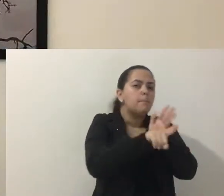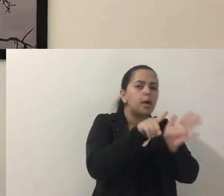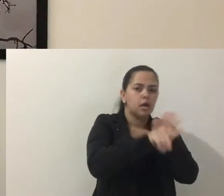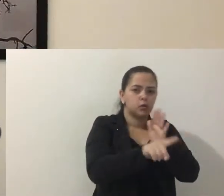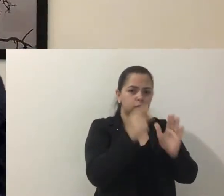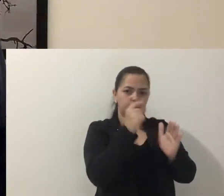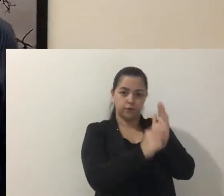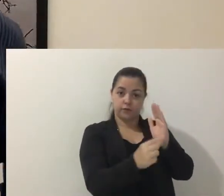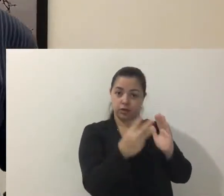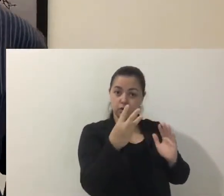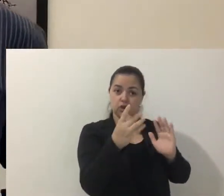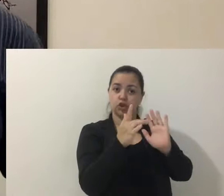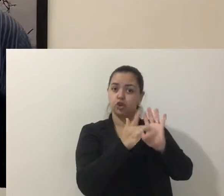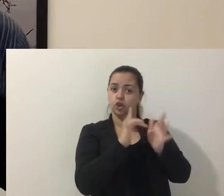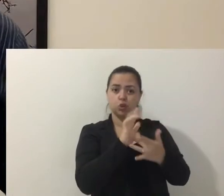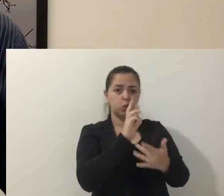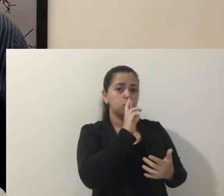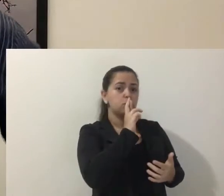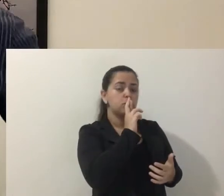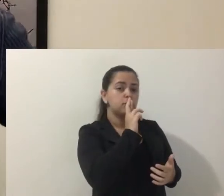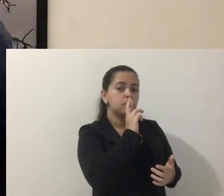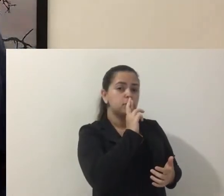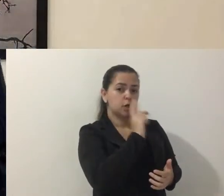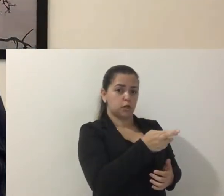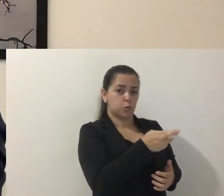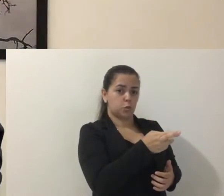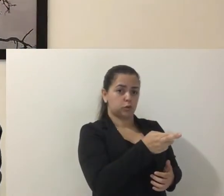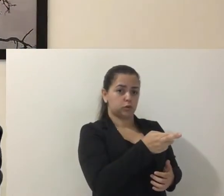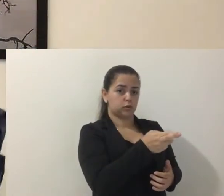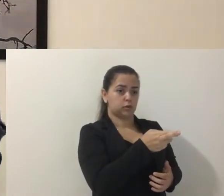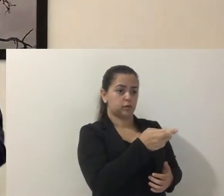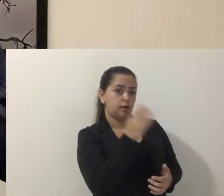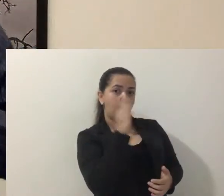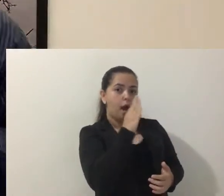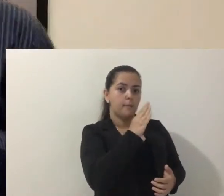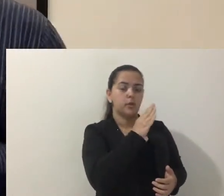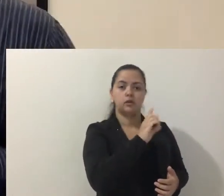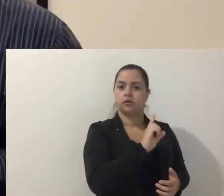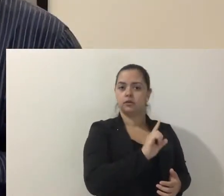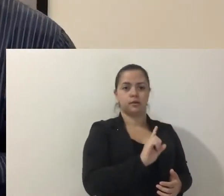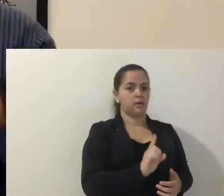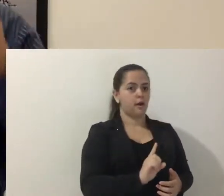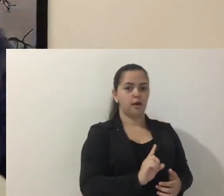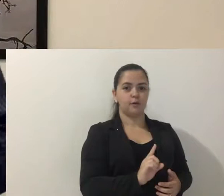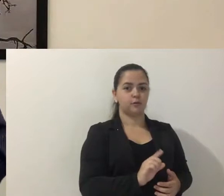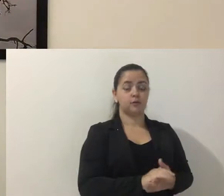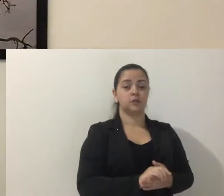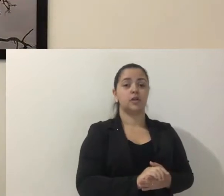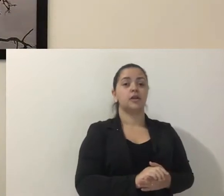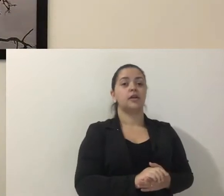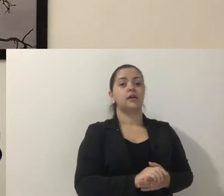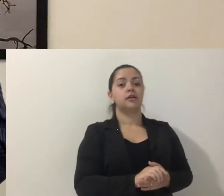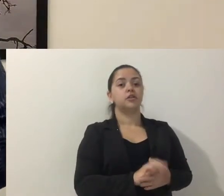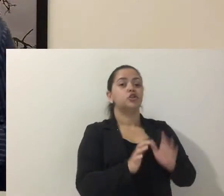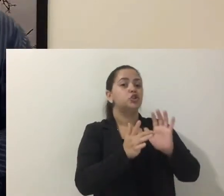não responde-os diretamente. Jesus traz aqui uma resposta mostrando o seguinte, aí John Stott vai